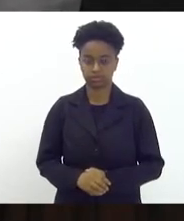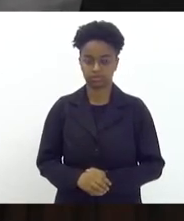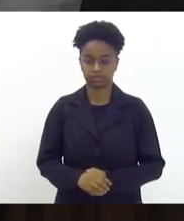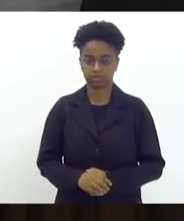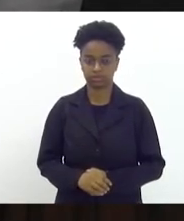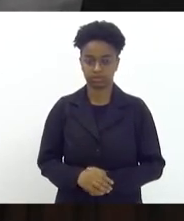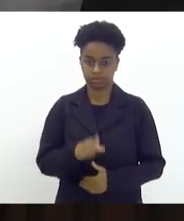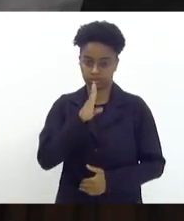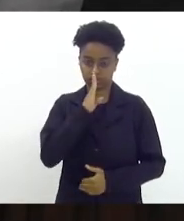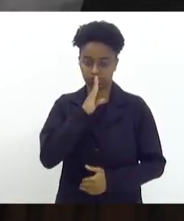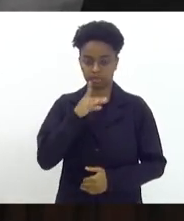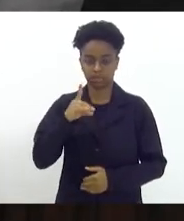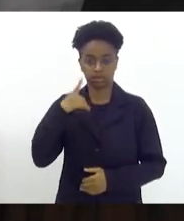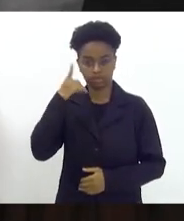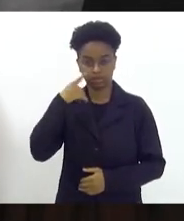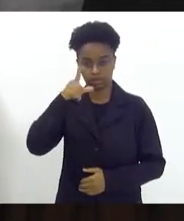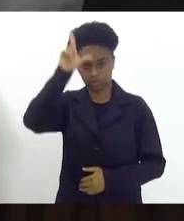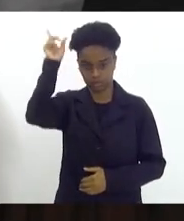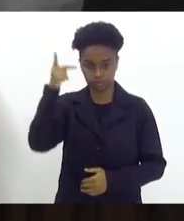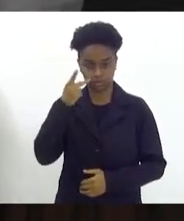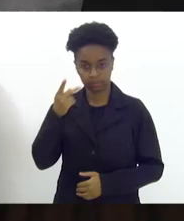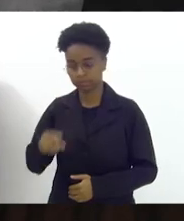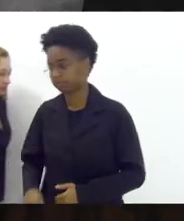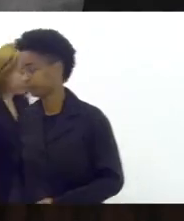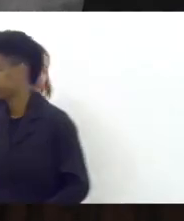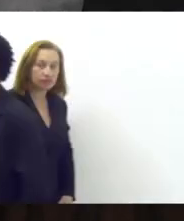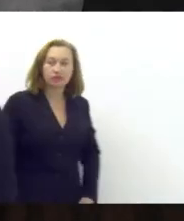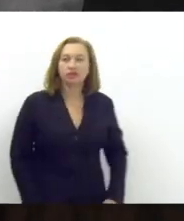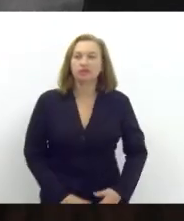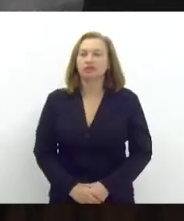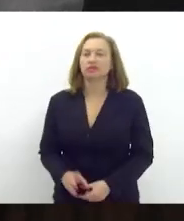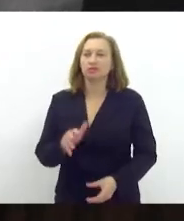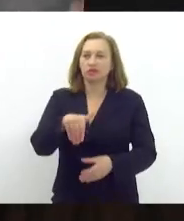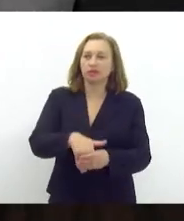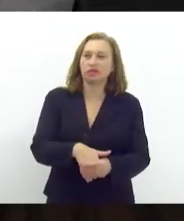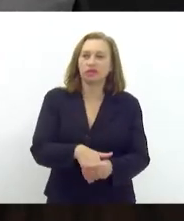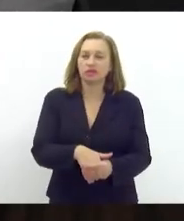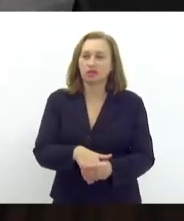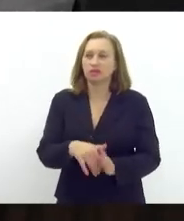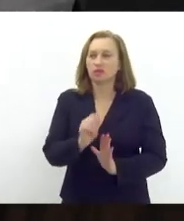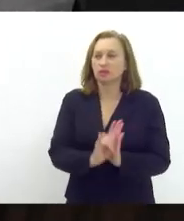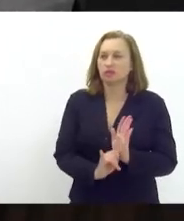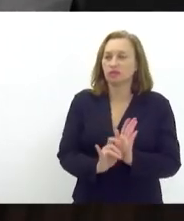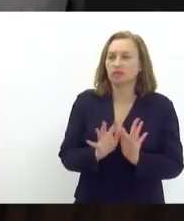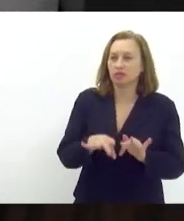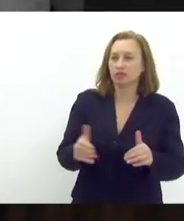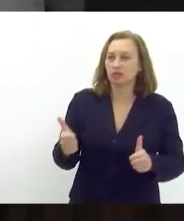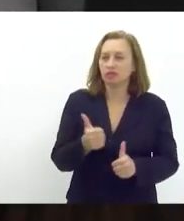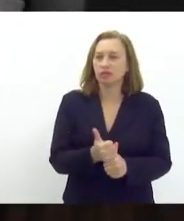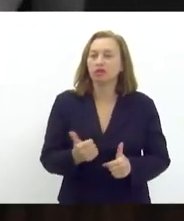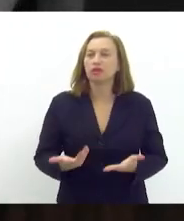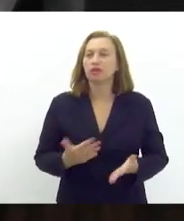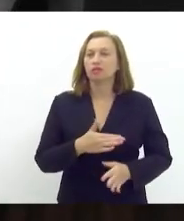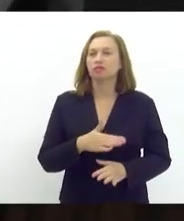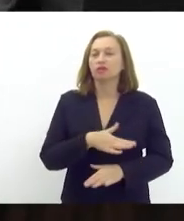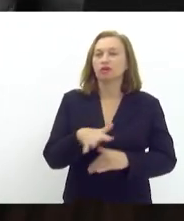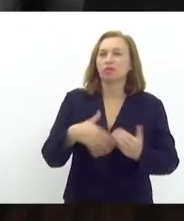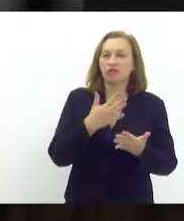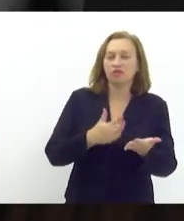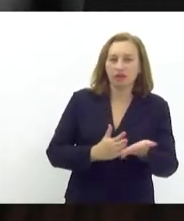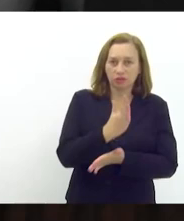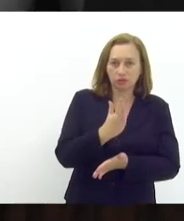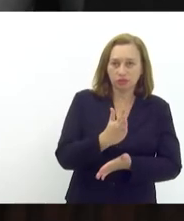a extensão Deputado Municipal em votação a redação final assim emendados senhores que a própria maneira como estão